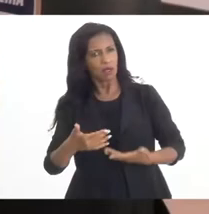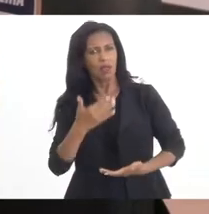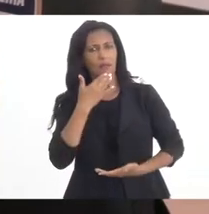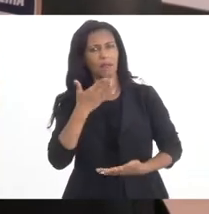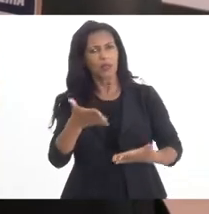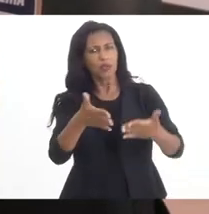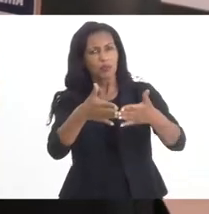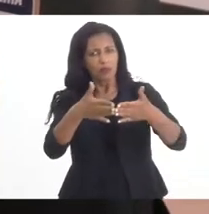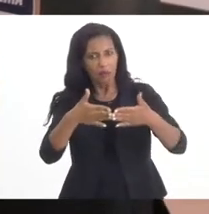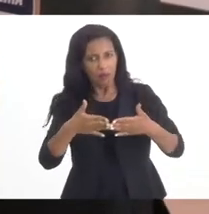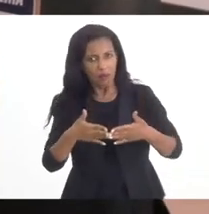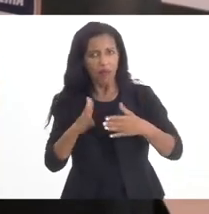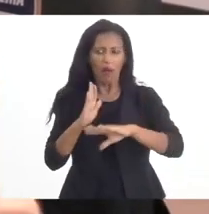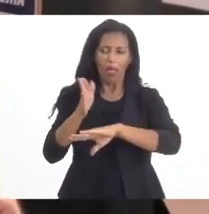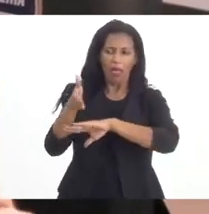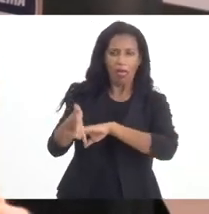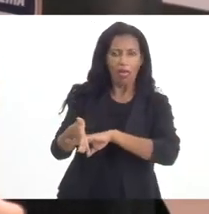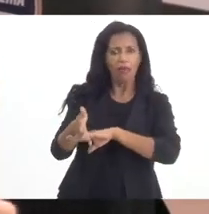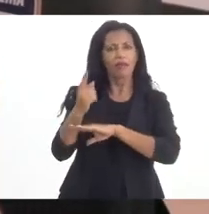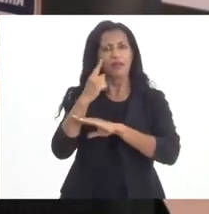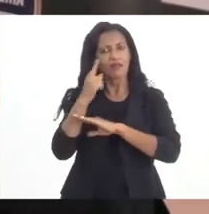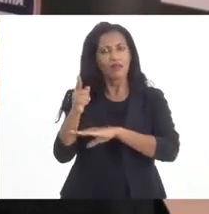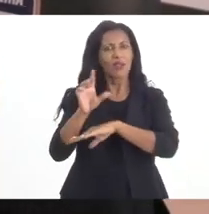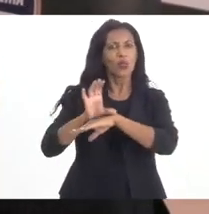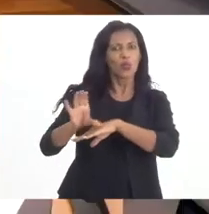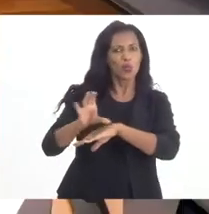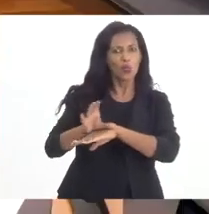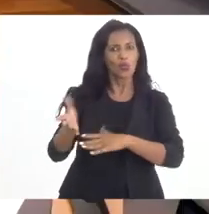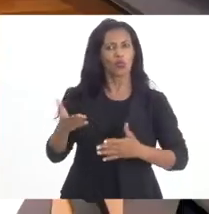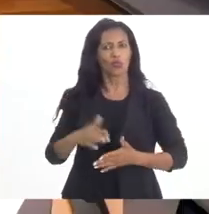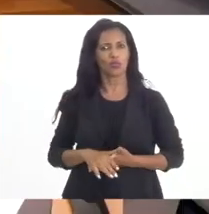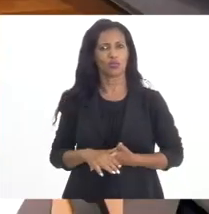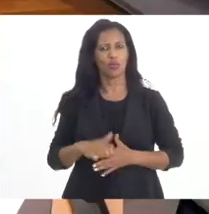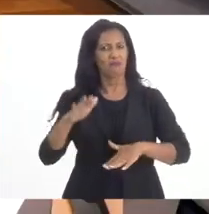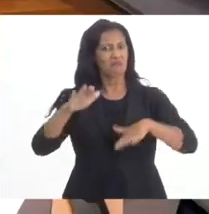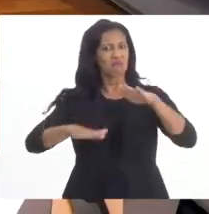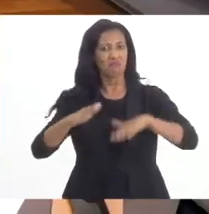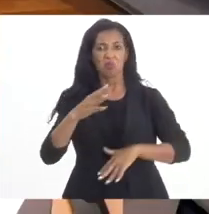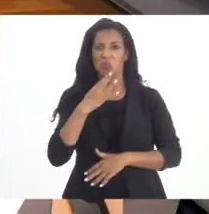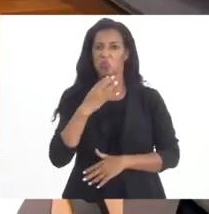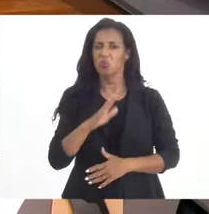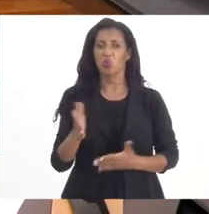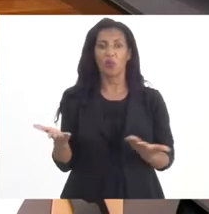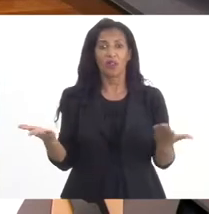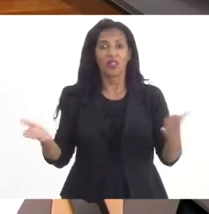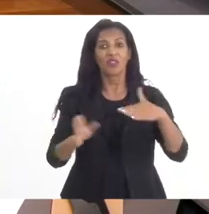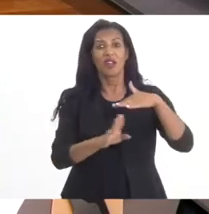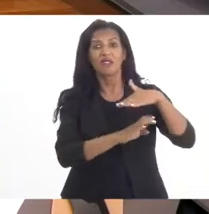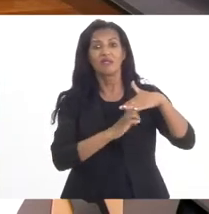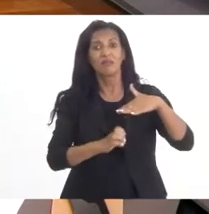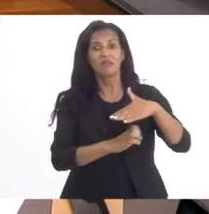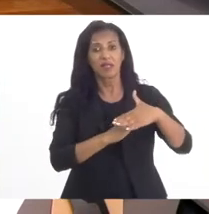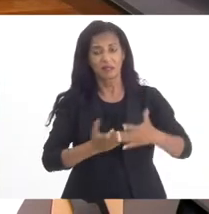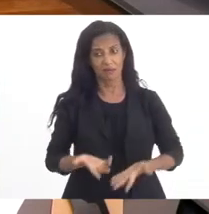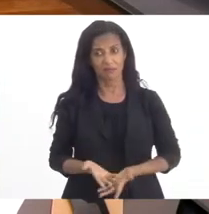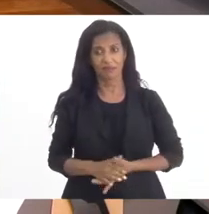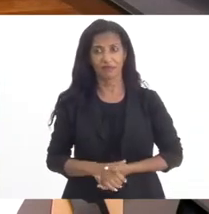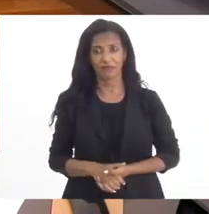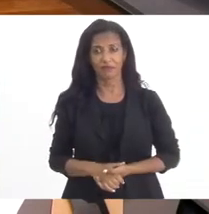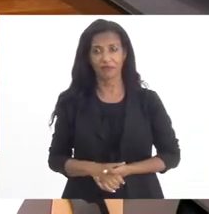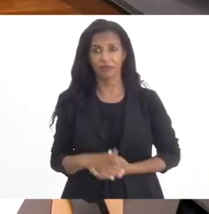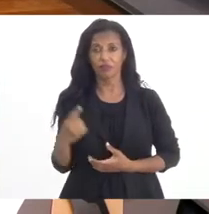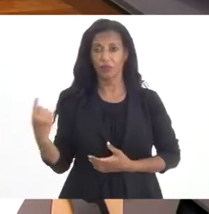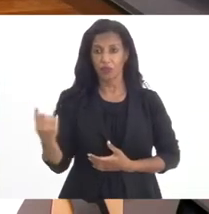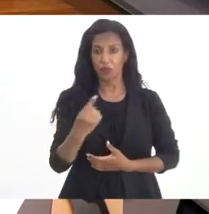por favor, entra lá no site, vê o curso. A maioria sequer conhece. Quem dirá as empresas? O que nós